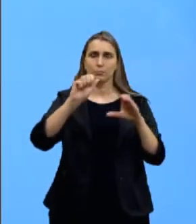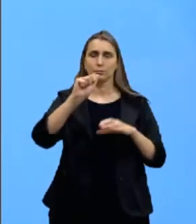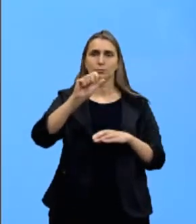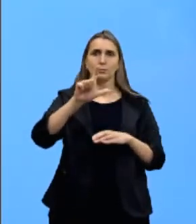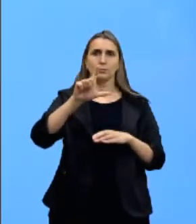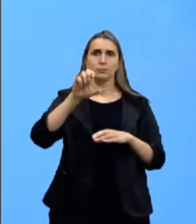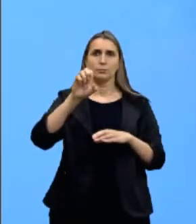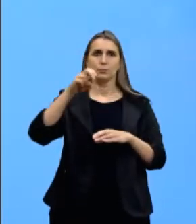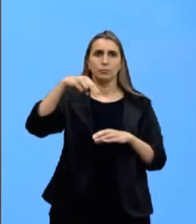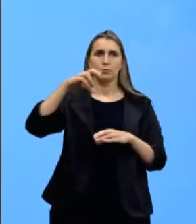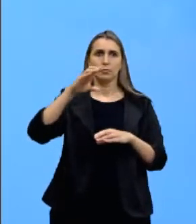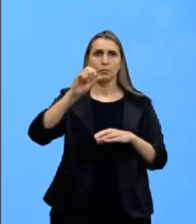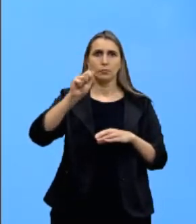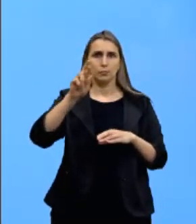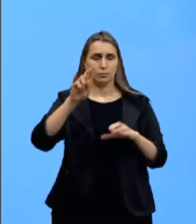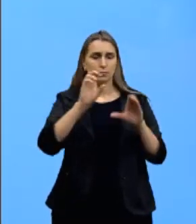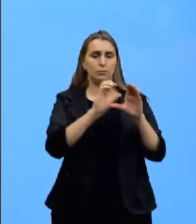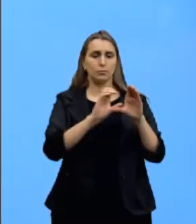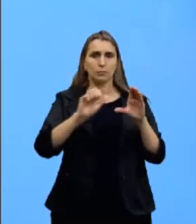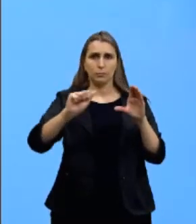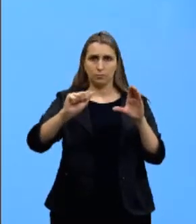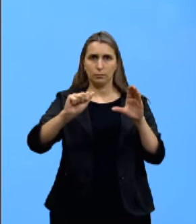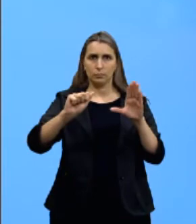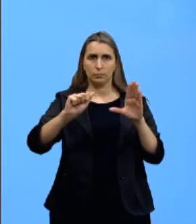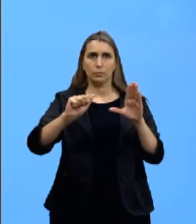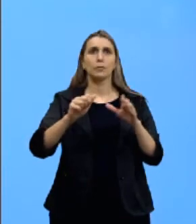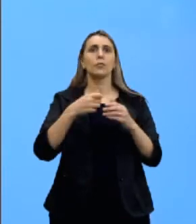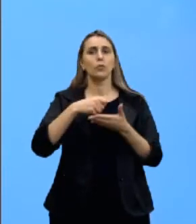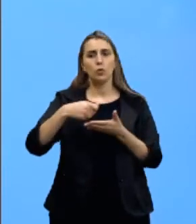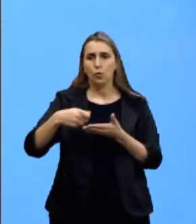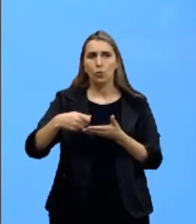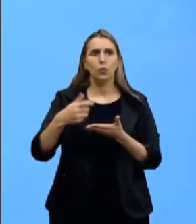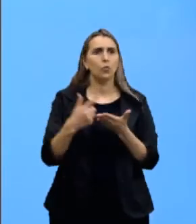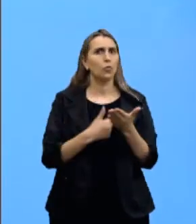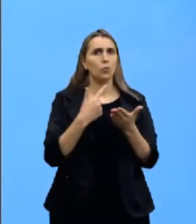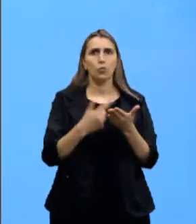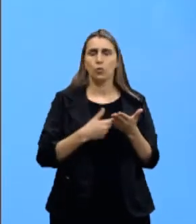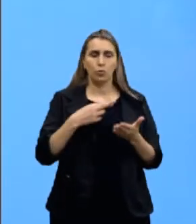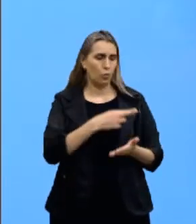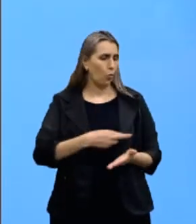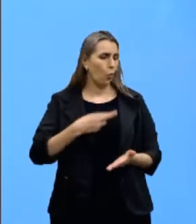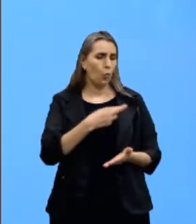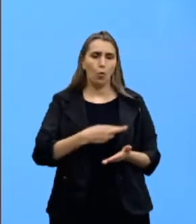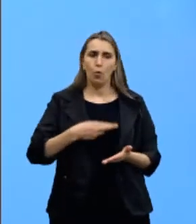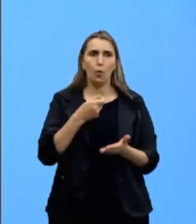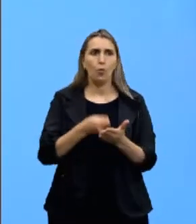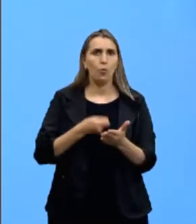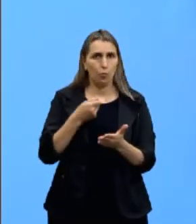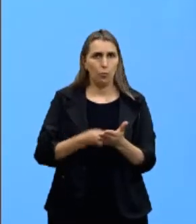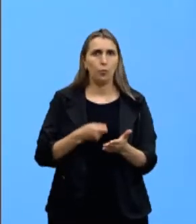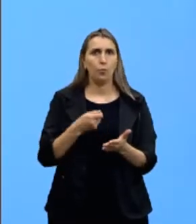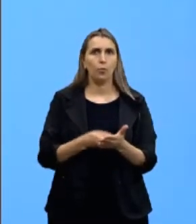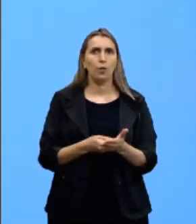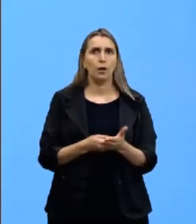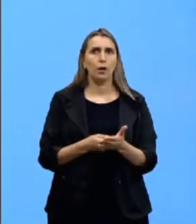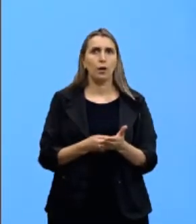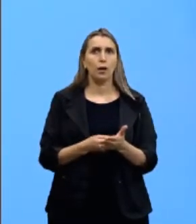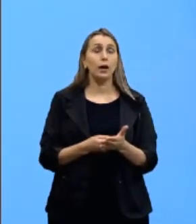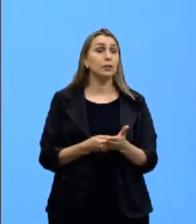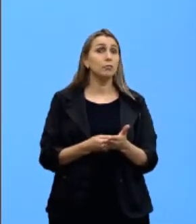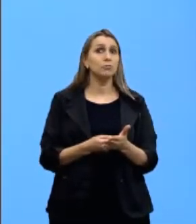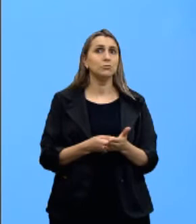escrever o gaúcho né ele vai escrever o sertanejo ele vai escrever o romance urbano então é uma tentativa de